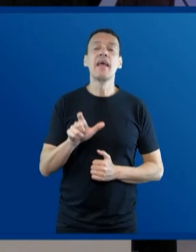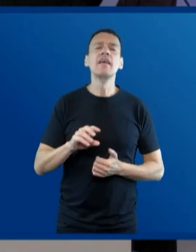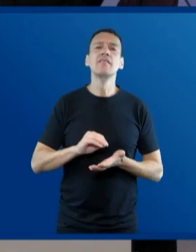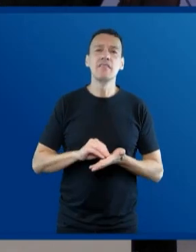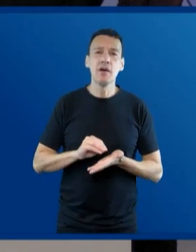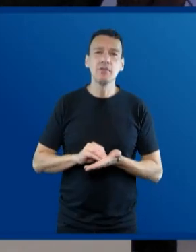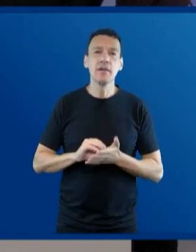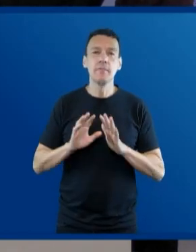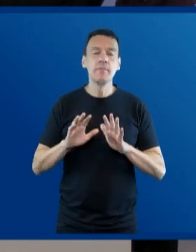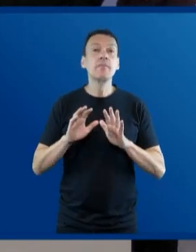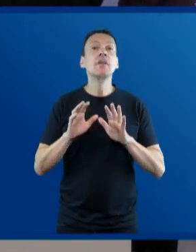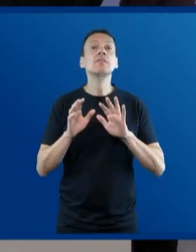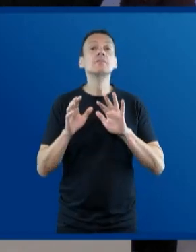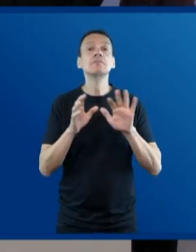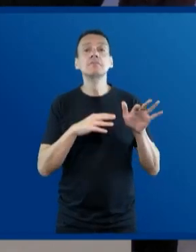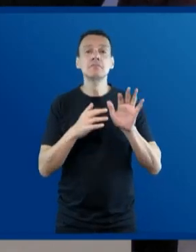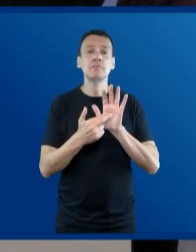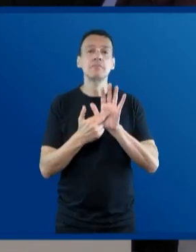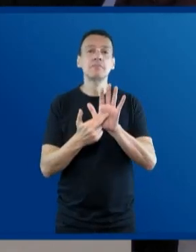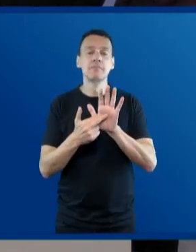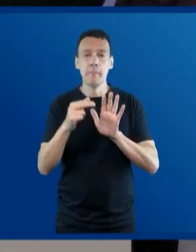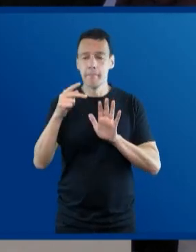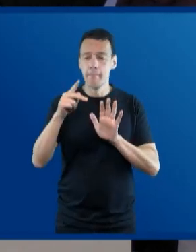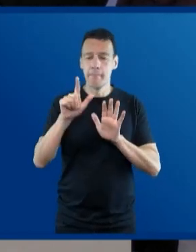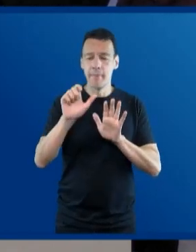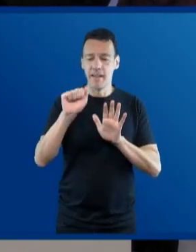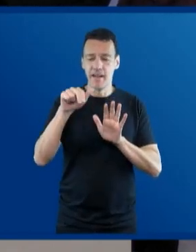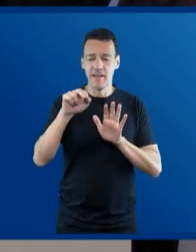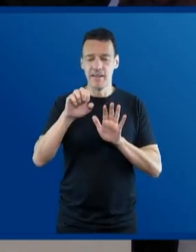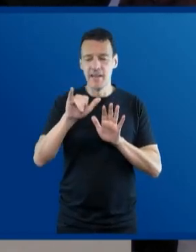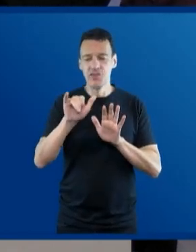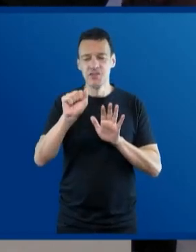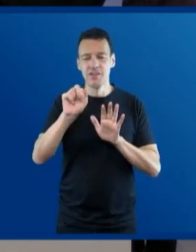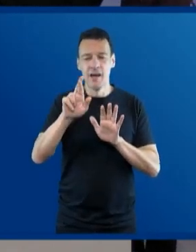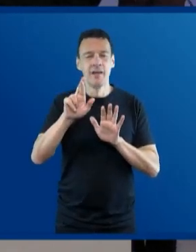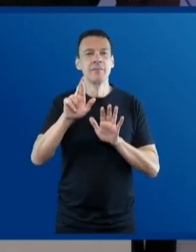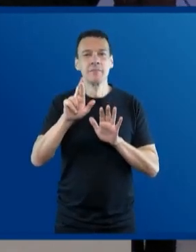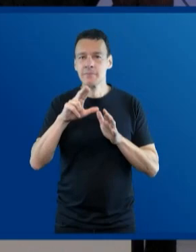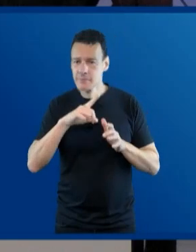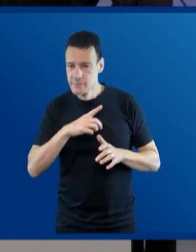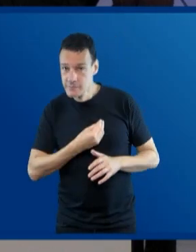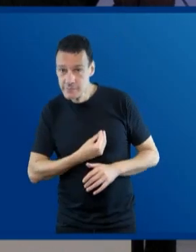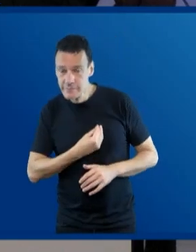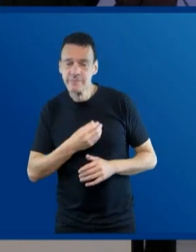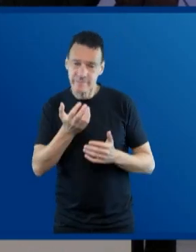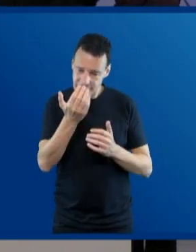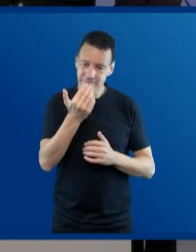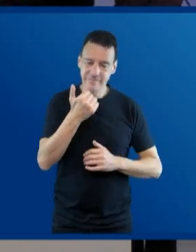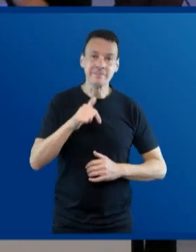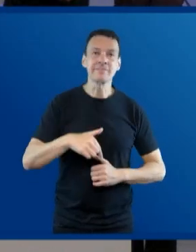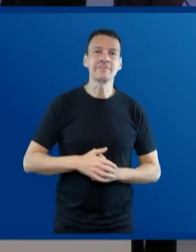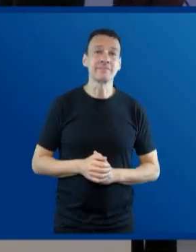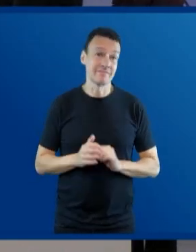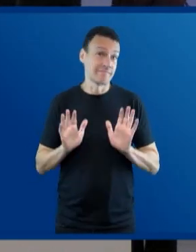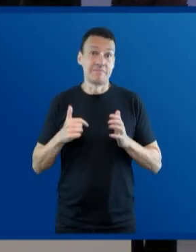Planejar está aqui também, um representante da Planejar, vem para cá, por favor. Eu falo que eu quebro o protocolo.